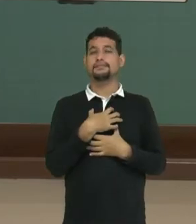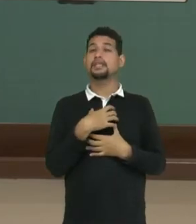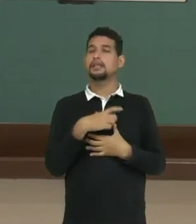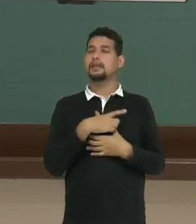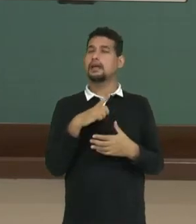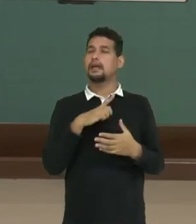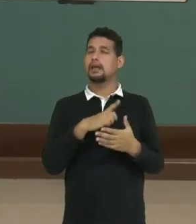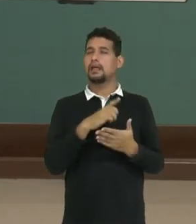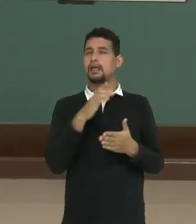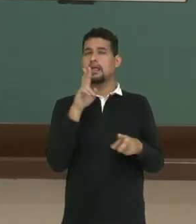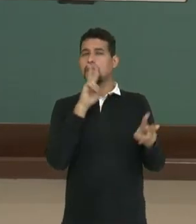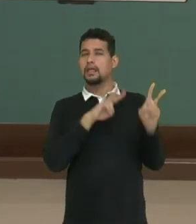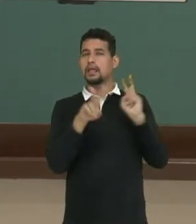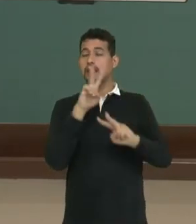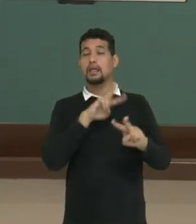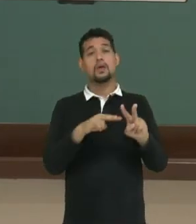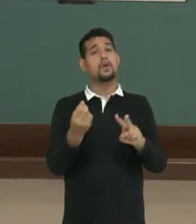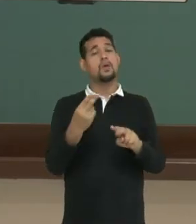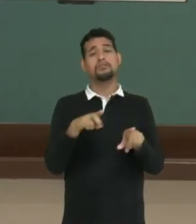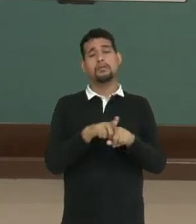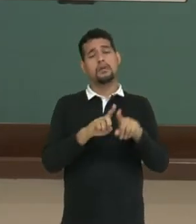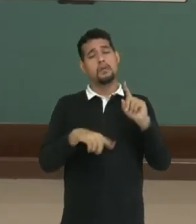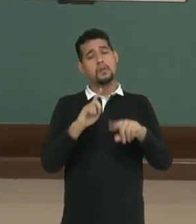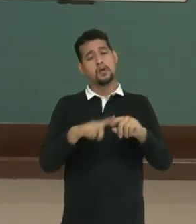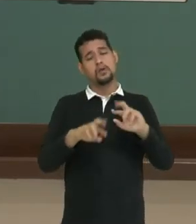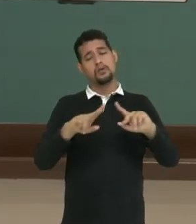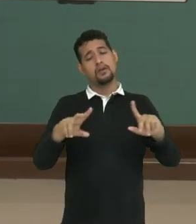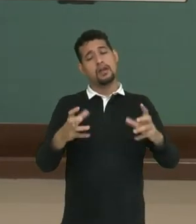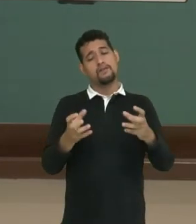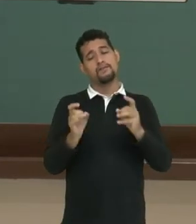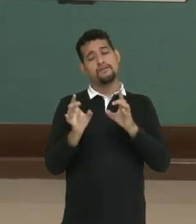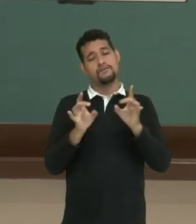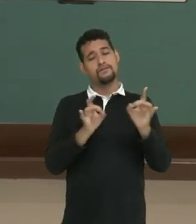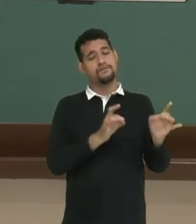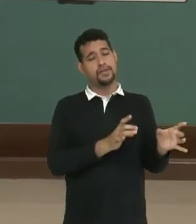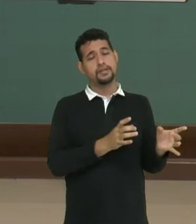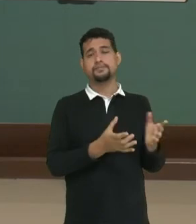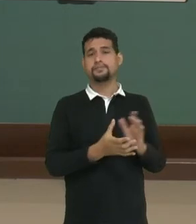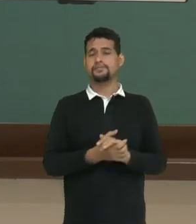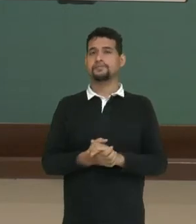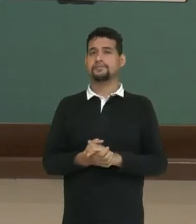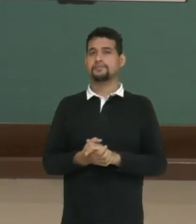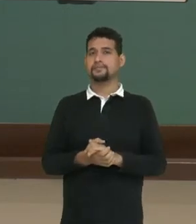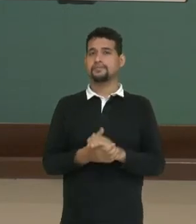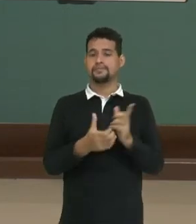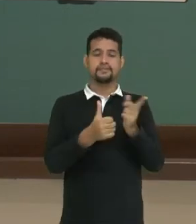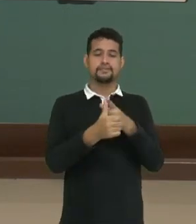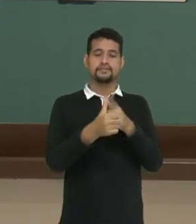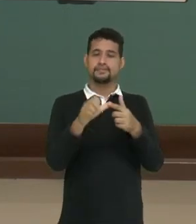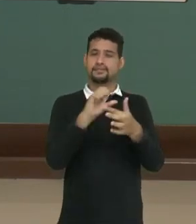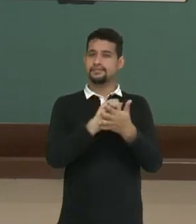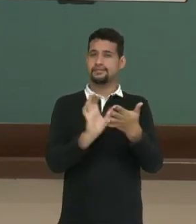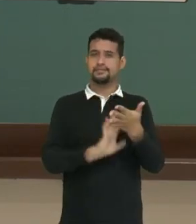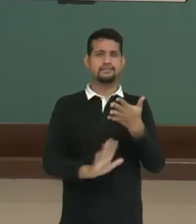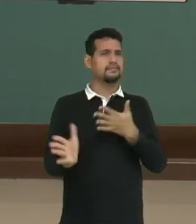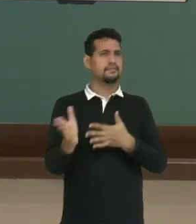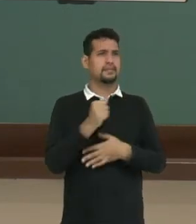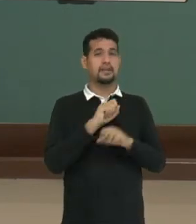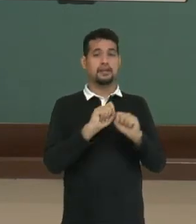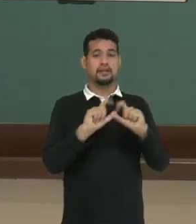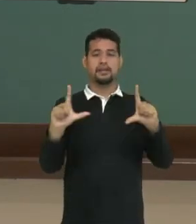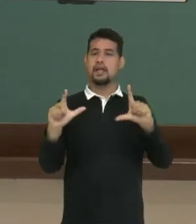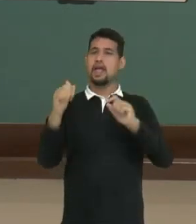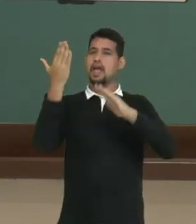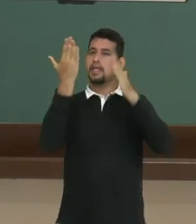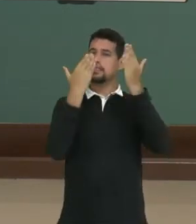para a causa que está sendo defendida ou para o produto que se pretende vender. Então vamos para a primeira atividade agora. Eu vou deixar para vocês aqui